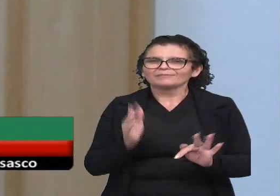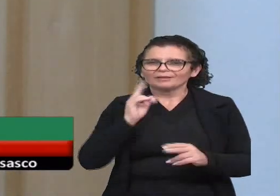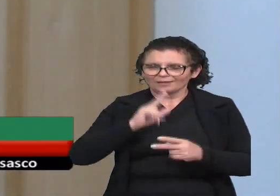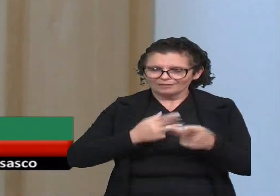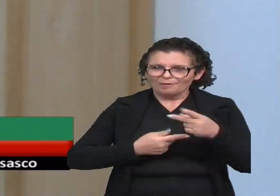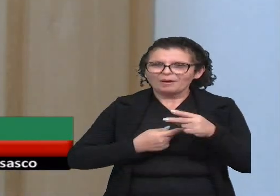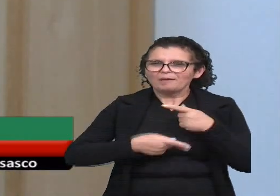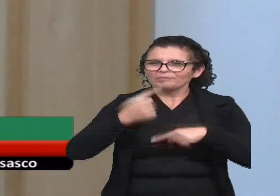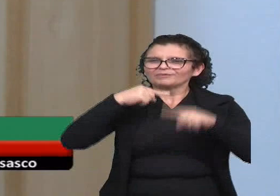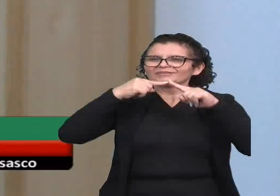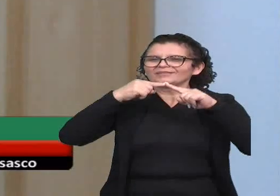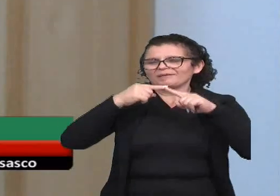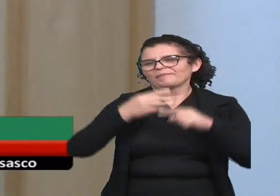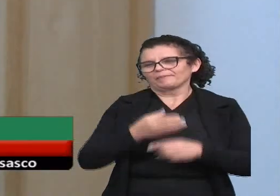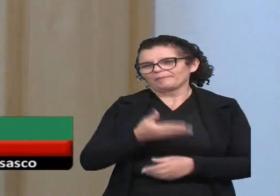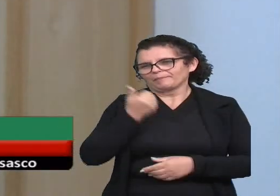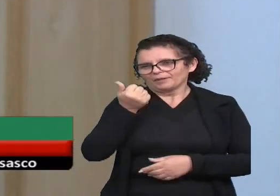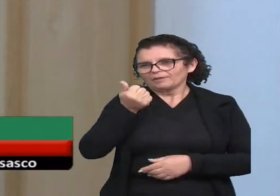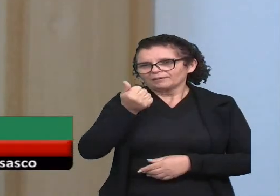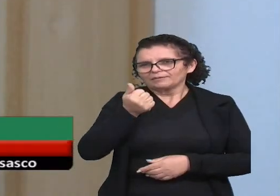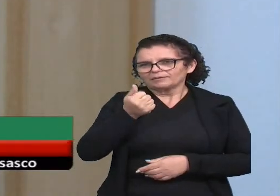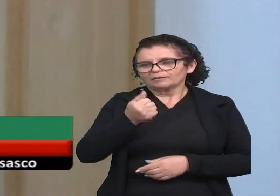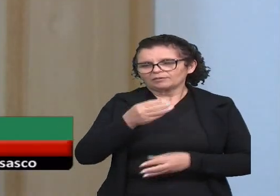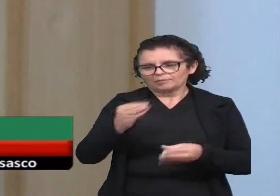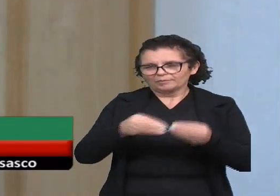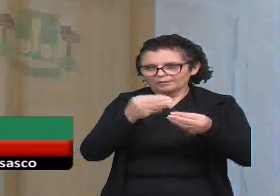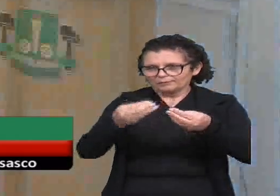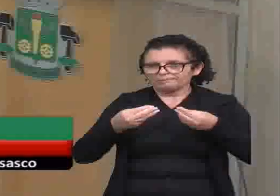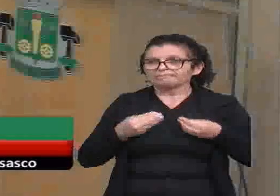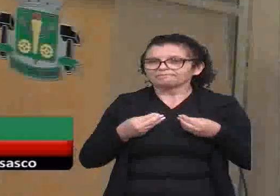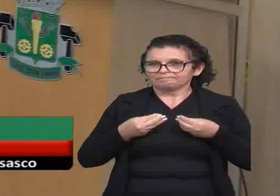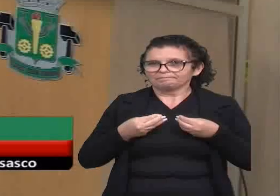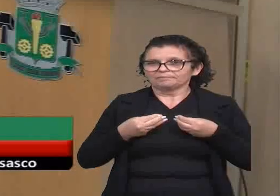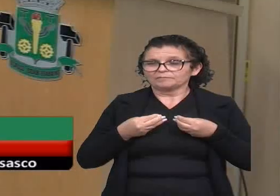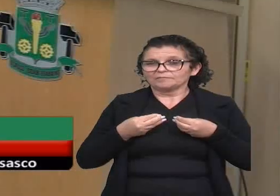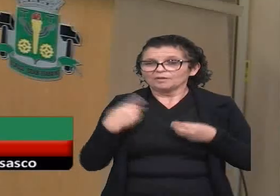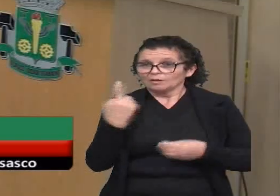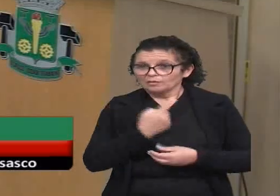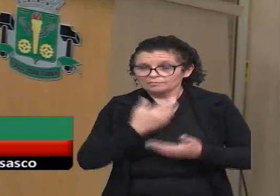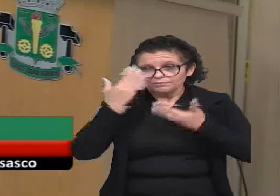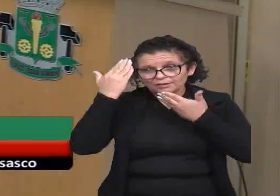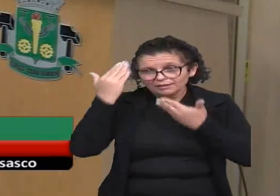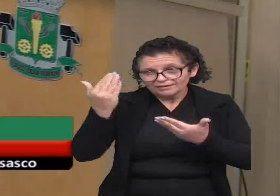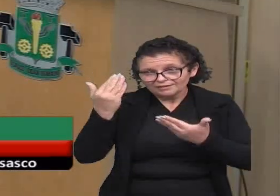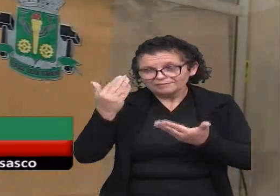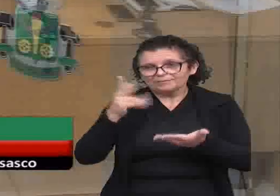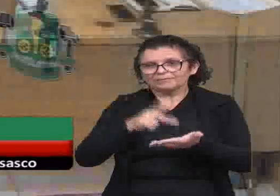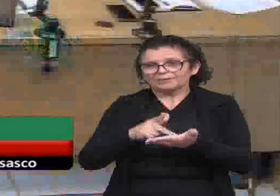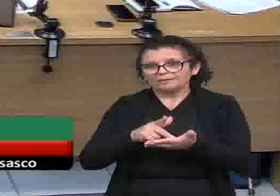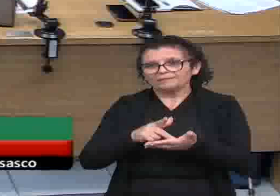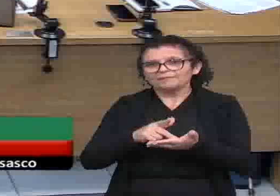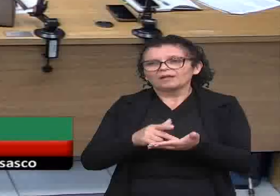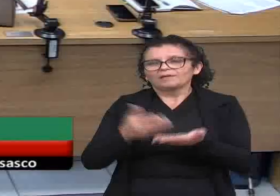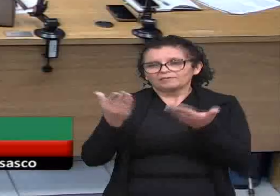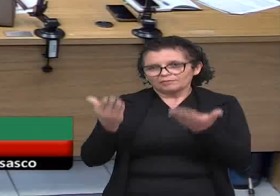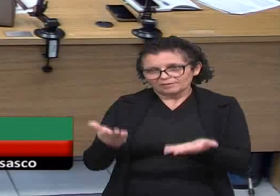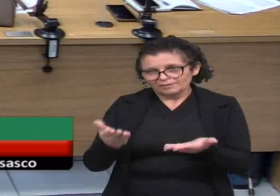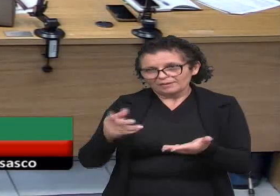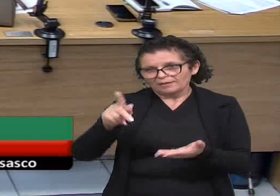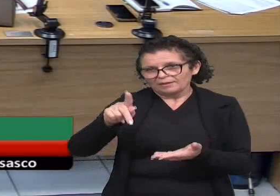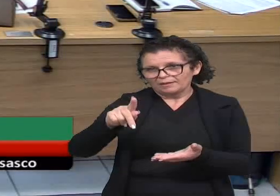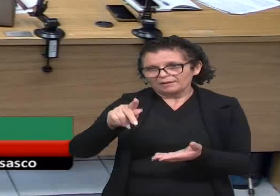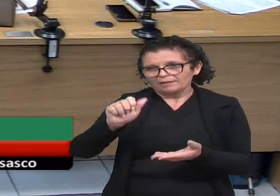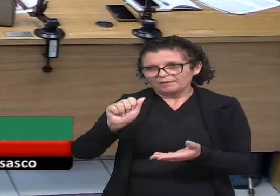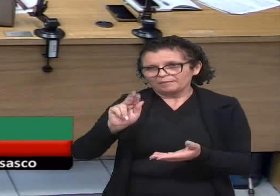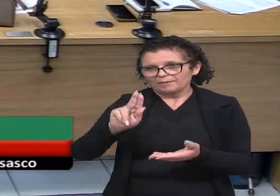que vai para um novo desafio, mais do que merecedor. Então, nós o agradecemos muito, Paulo Levi, a qual